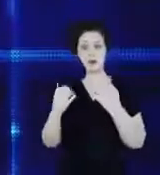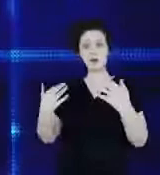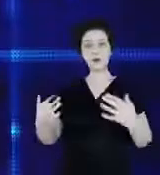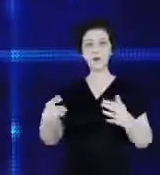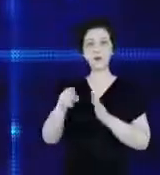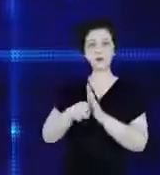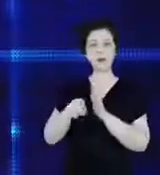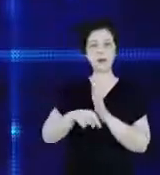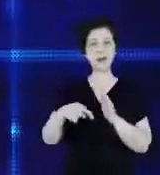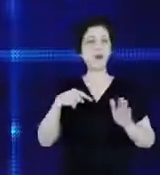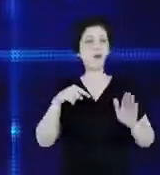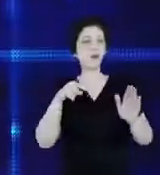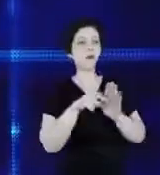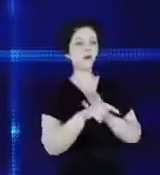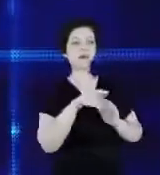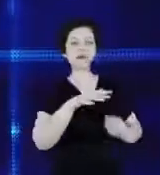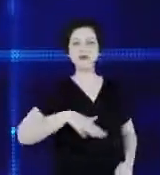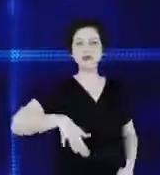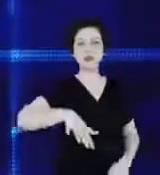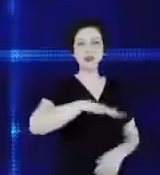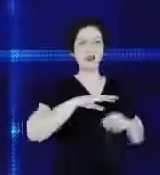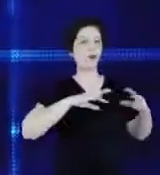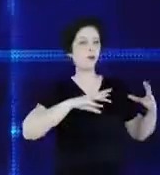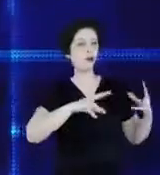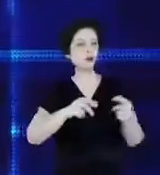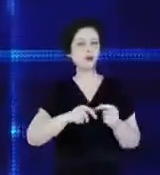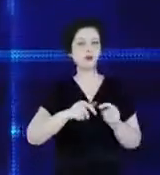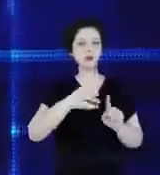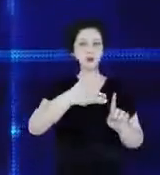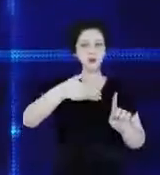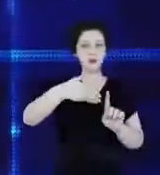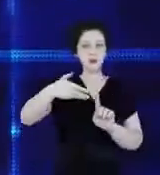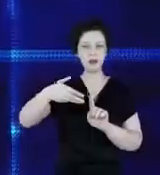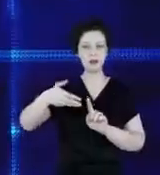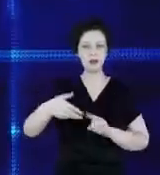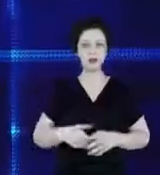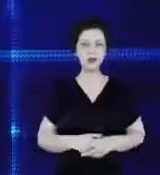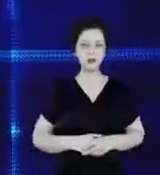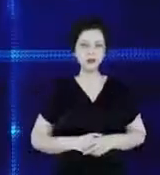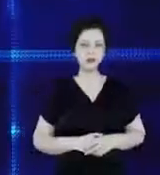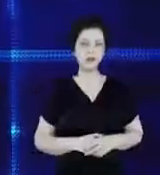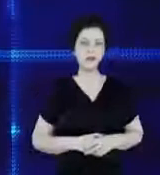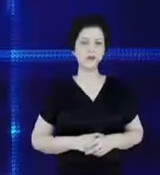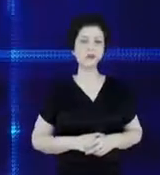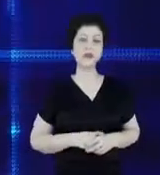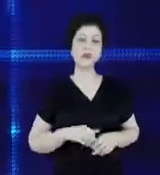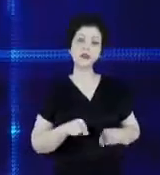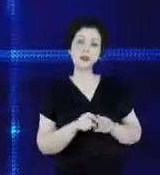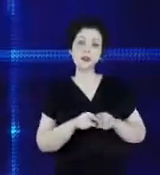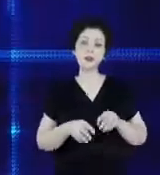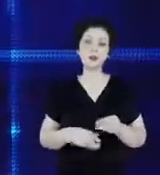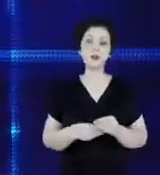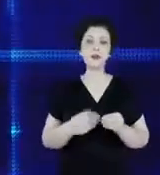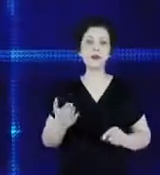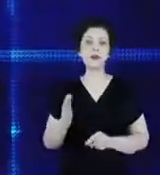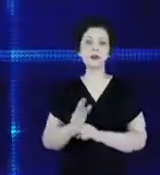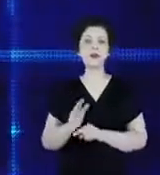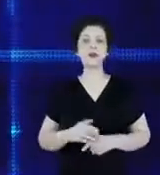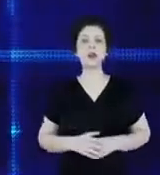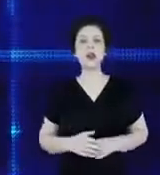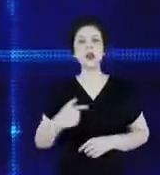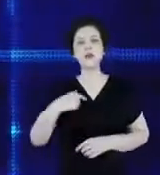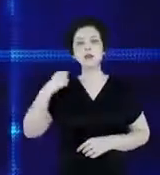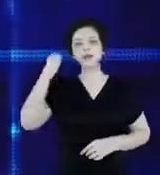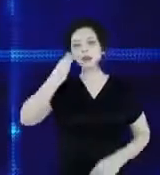uma pergunta aqui geral para todos os painelistas. E fazendo até uma contribuição, acho que eu tive a